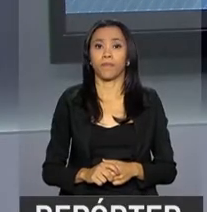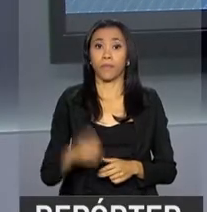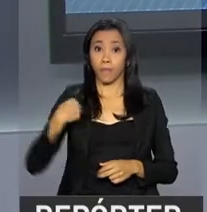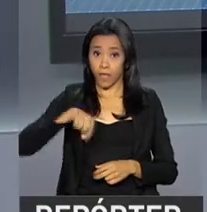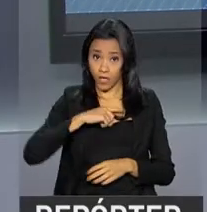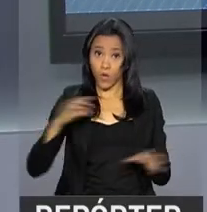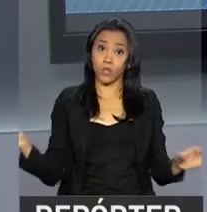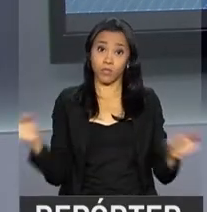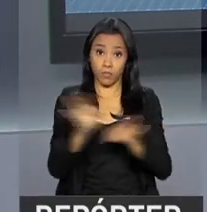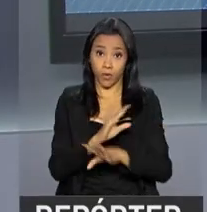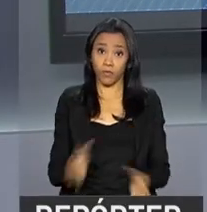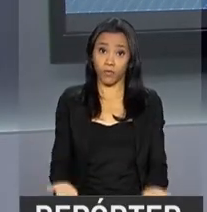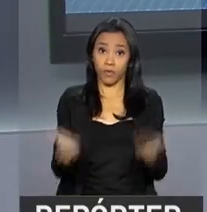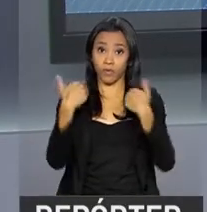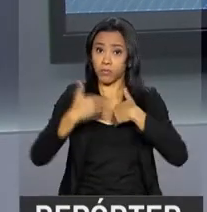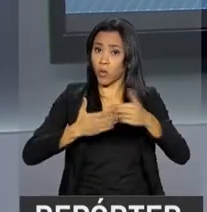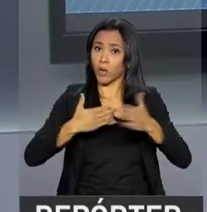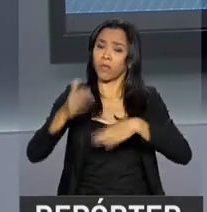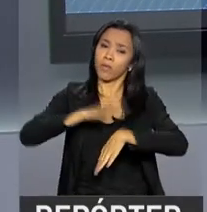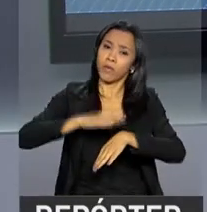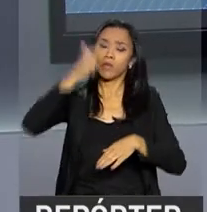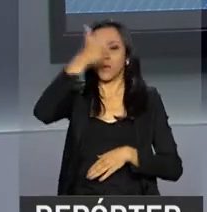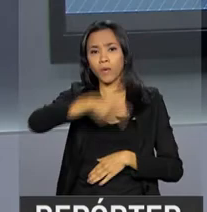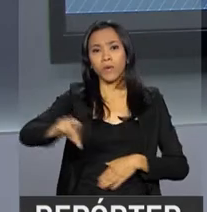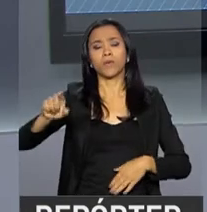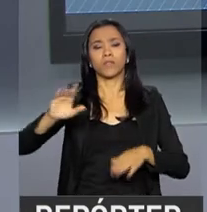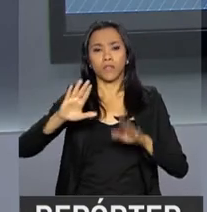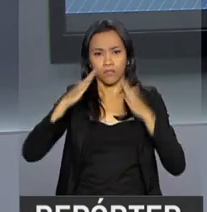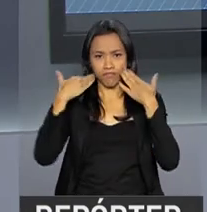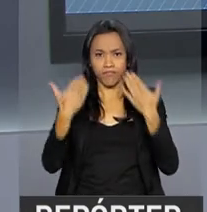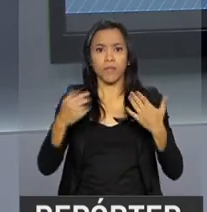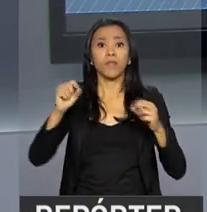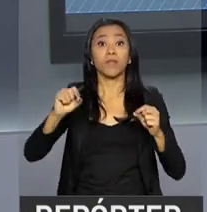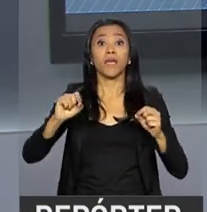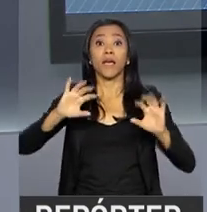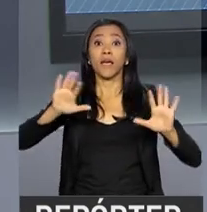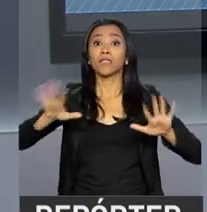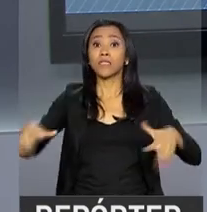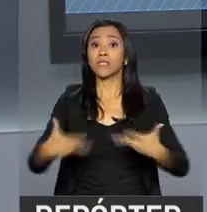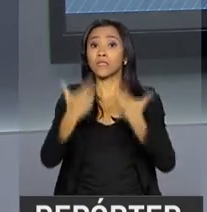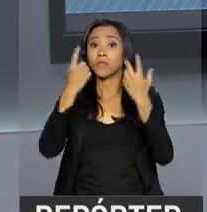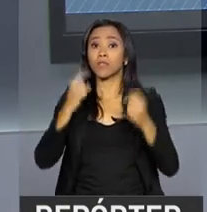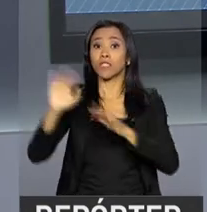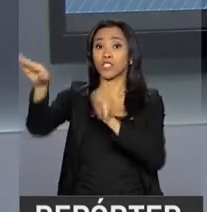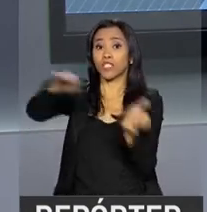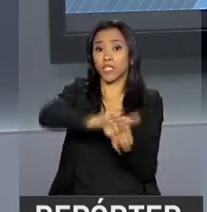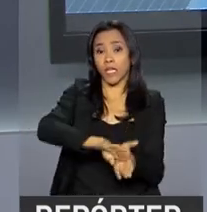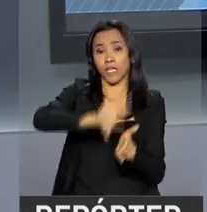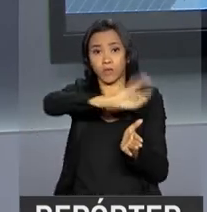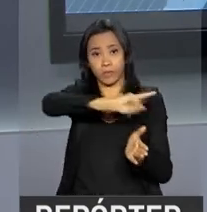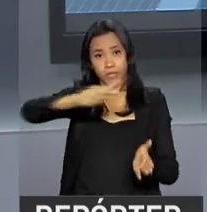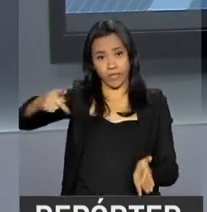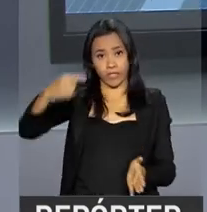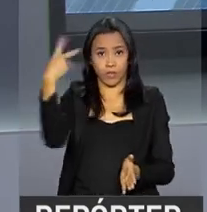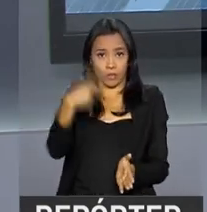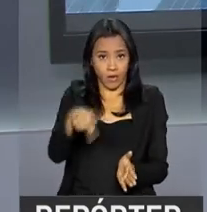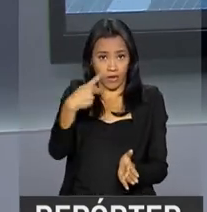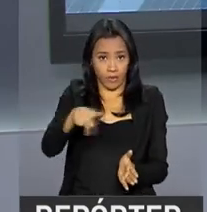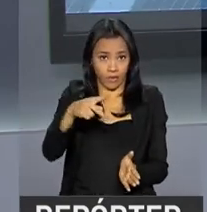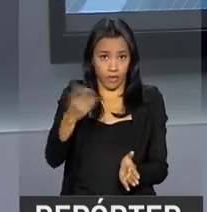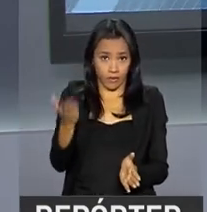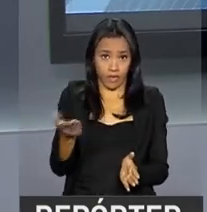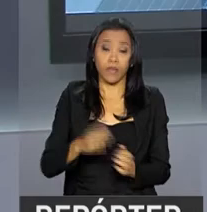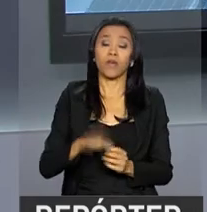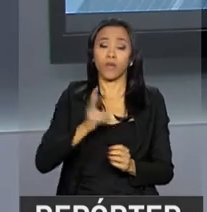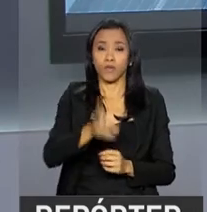Nós ficamos por aqui. Voltamos a qualquer momento com a transmissão ao vivo da cerimônia oficial de chegada do presidente do Paraguai, Horácio